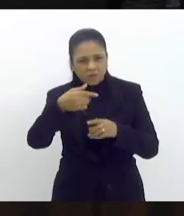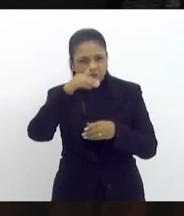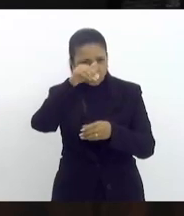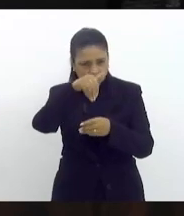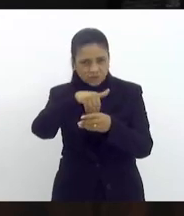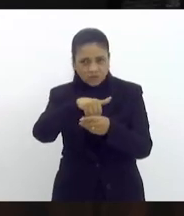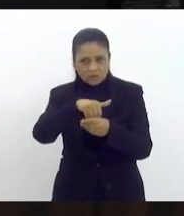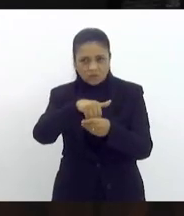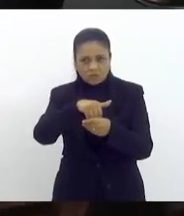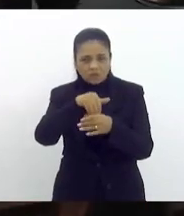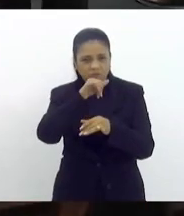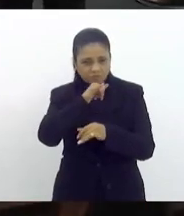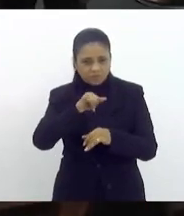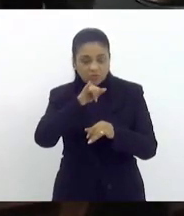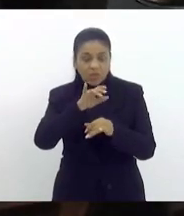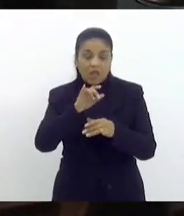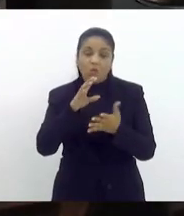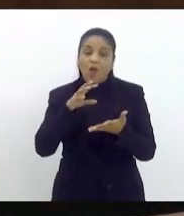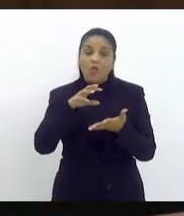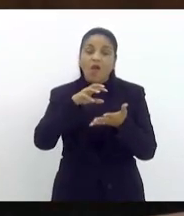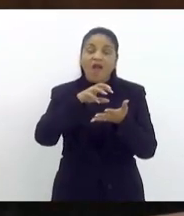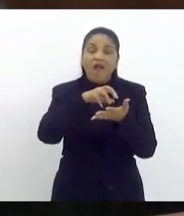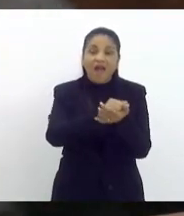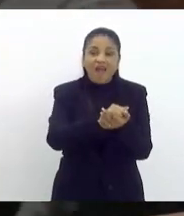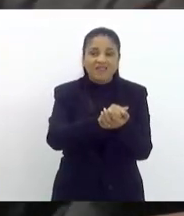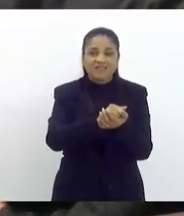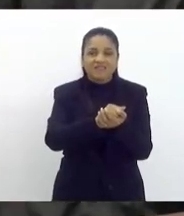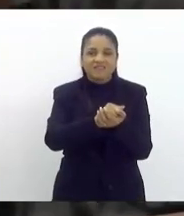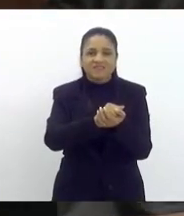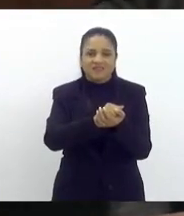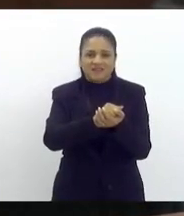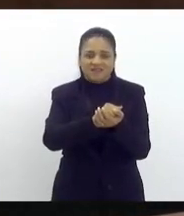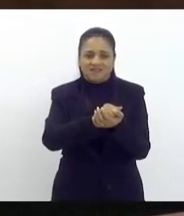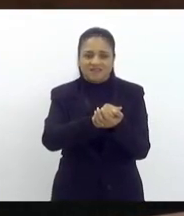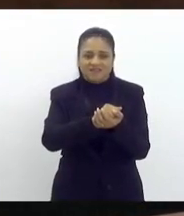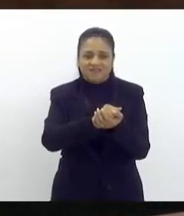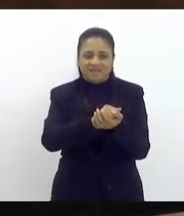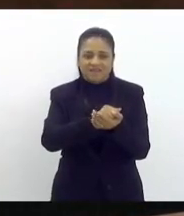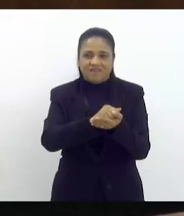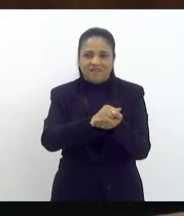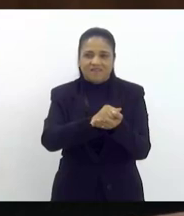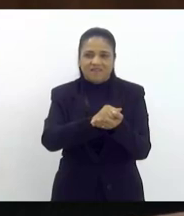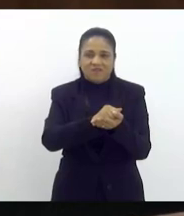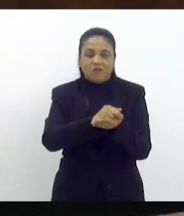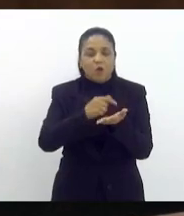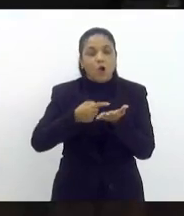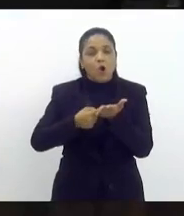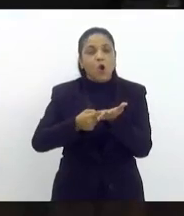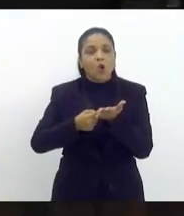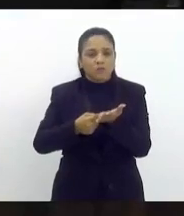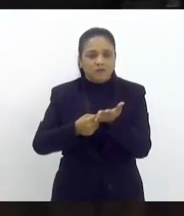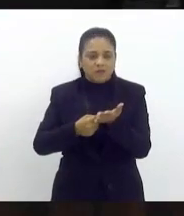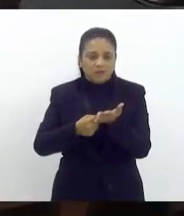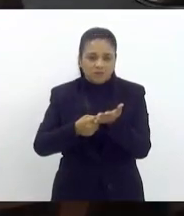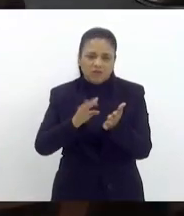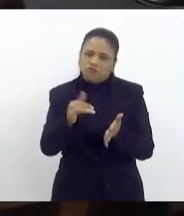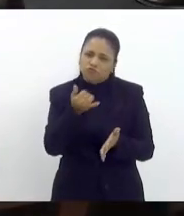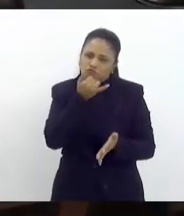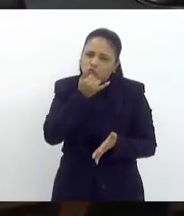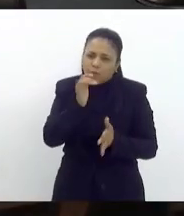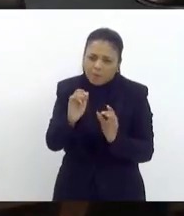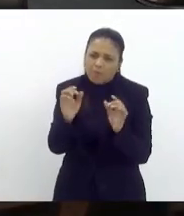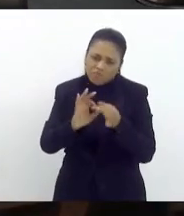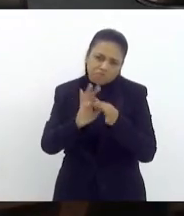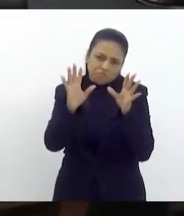não queria nem declarar só queria registrar aquilo que foi foi combinado aqui ah perfeito desculpa líder pode